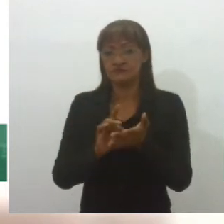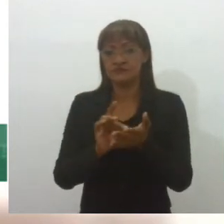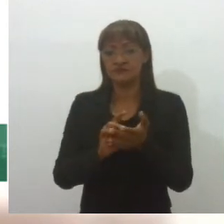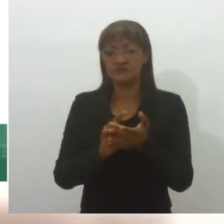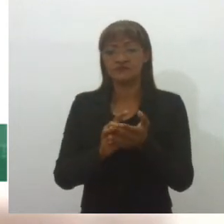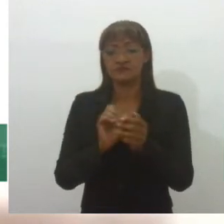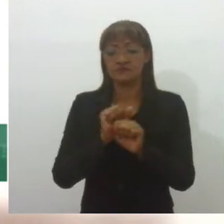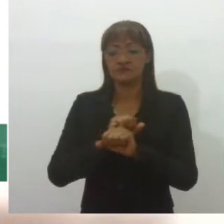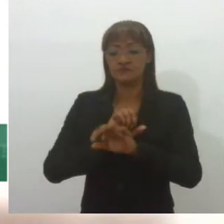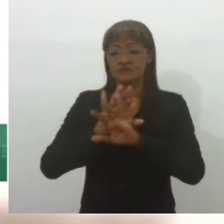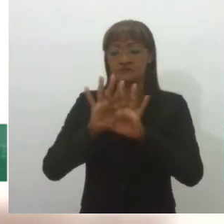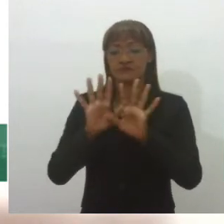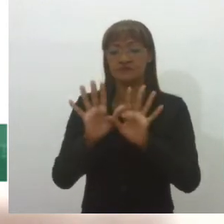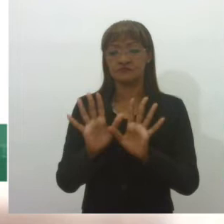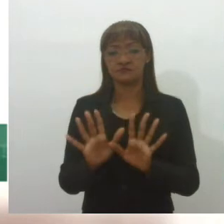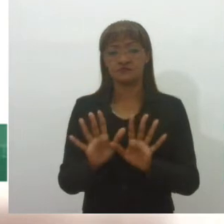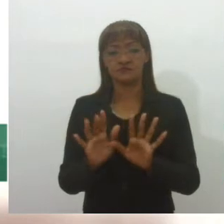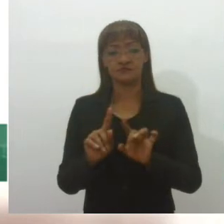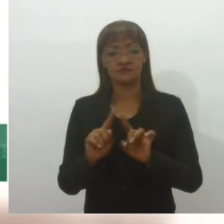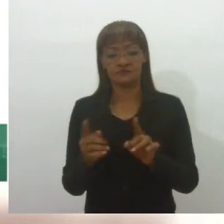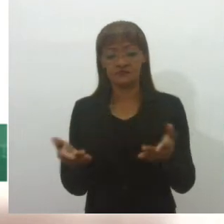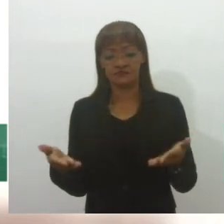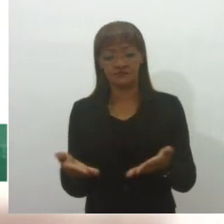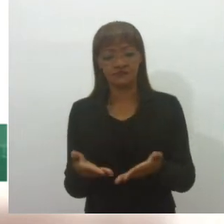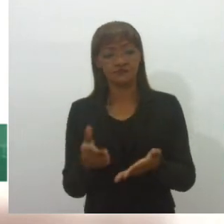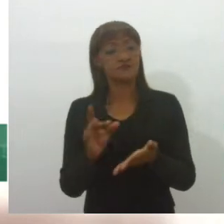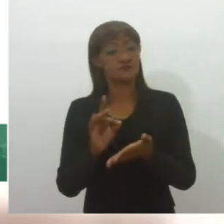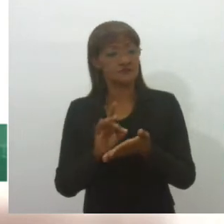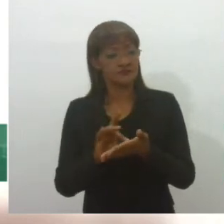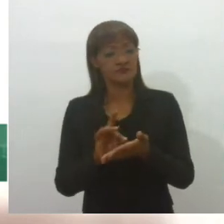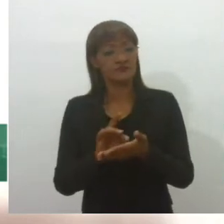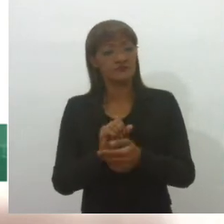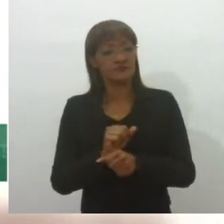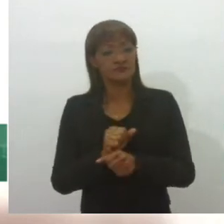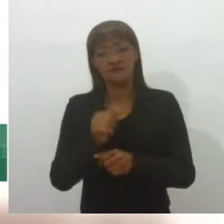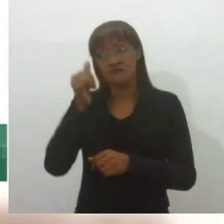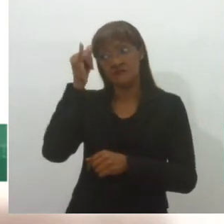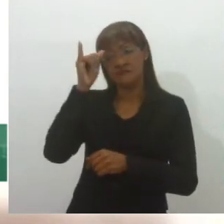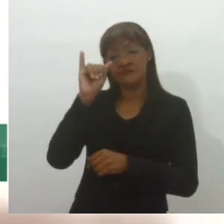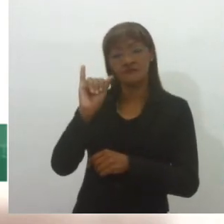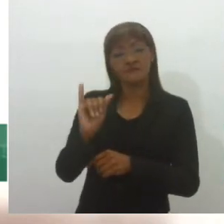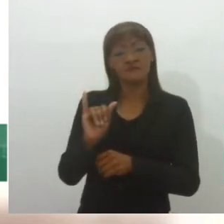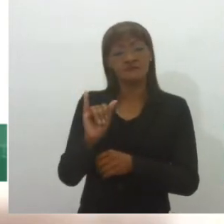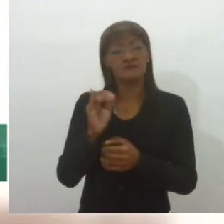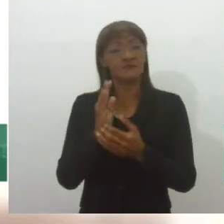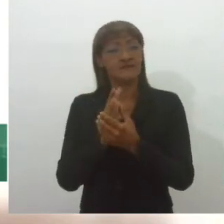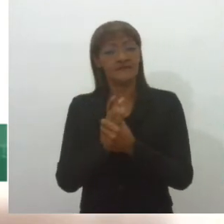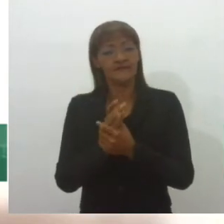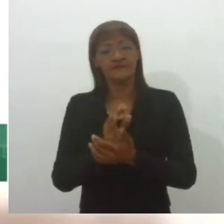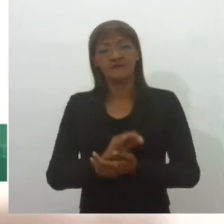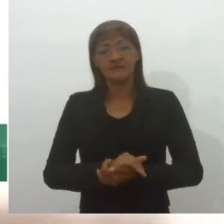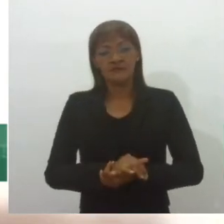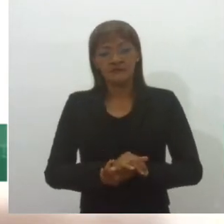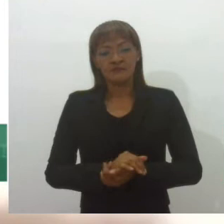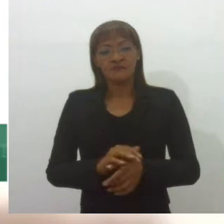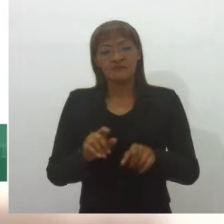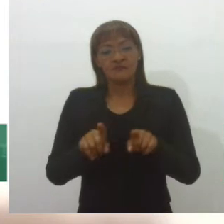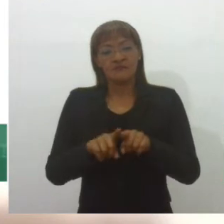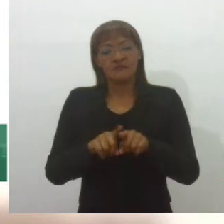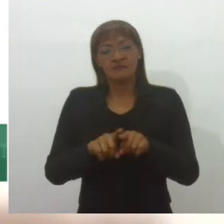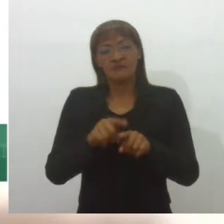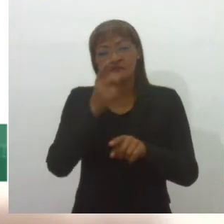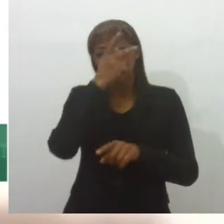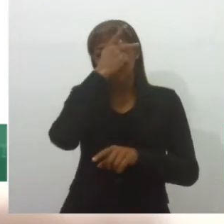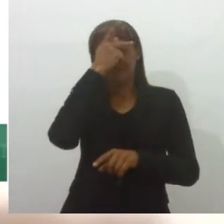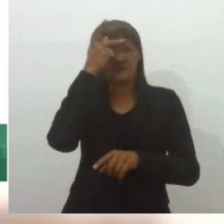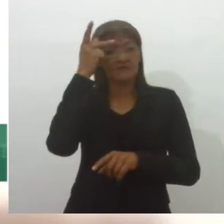também, ele até evita demandas judiciais. Então, ele evita que as pessoas, né,